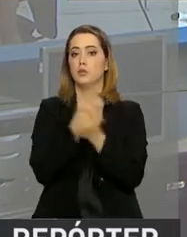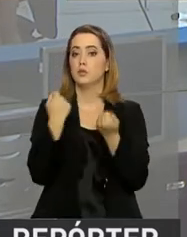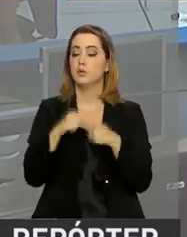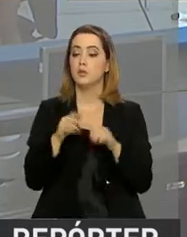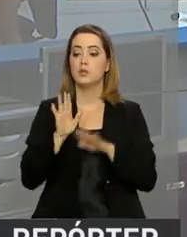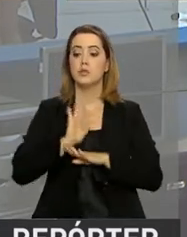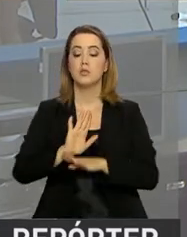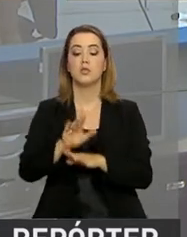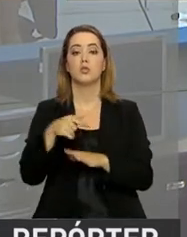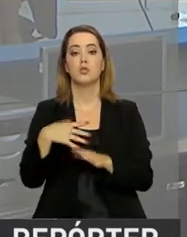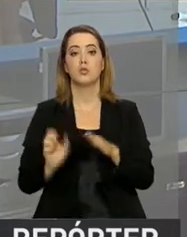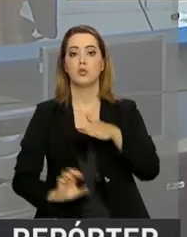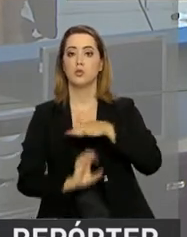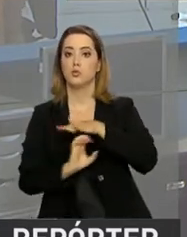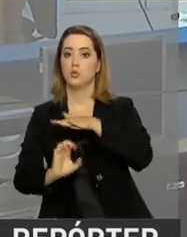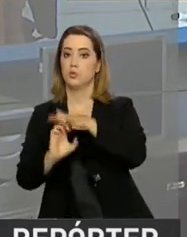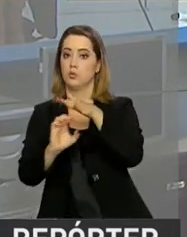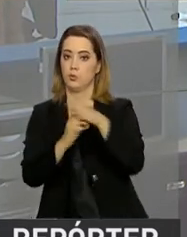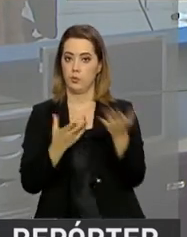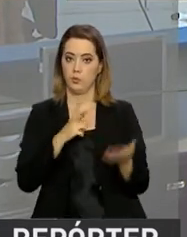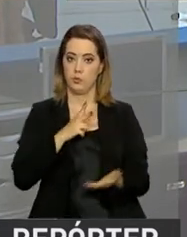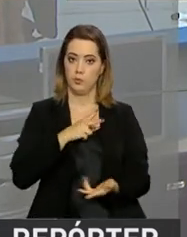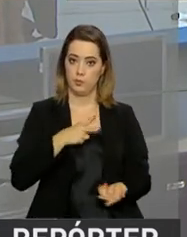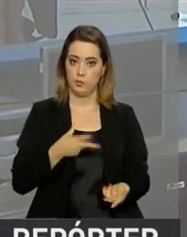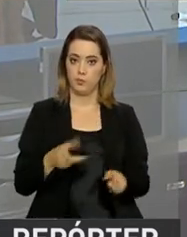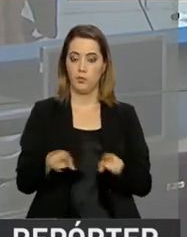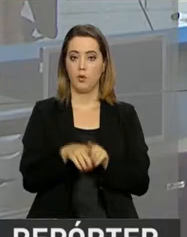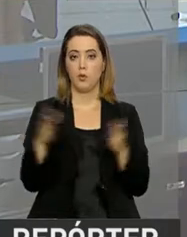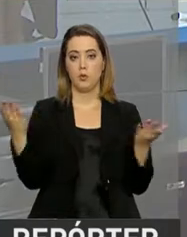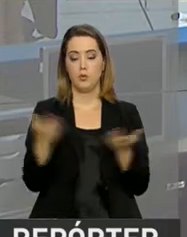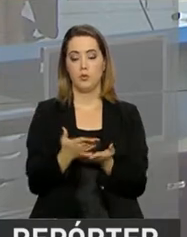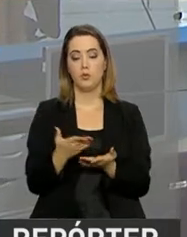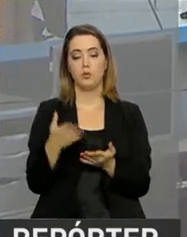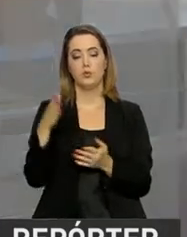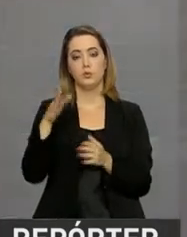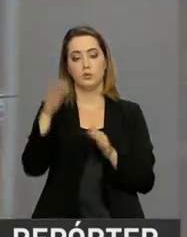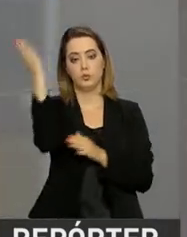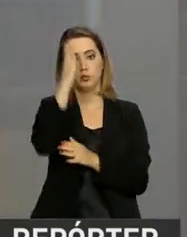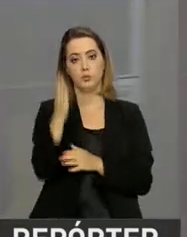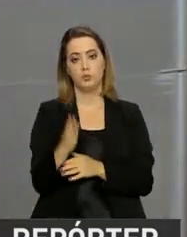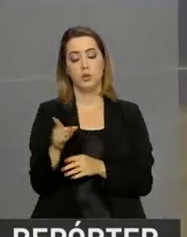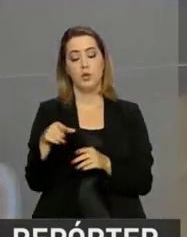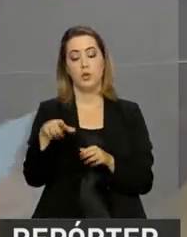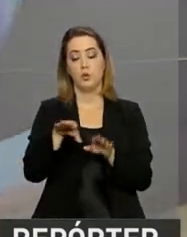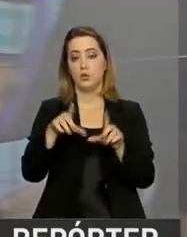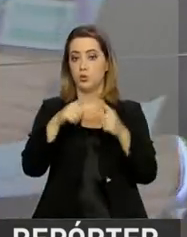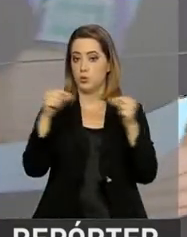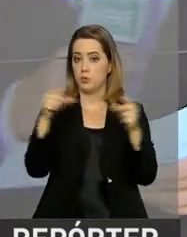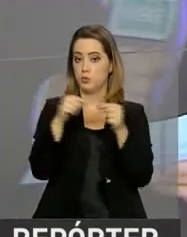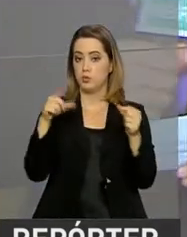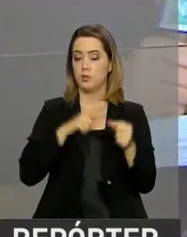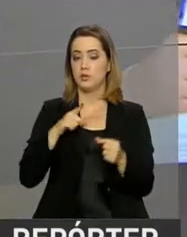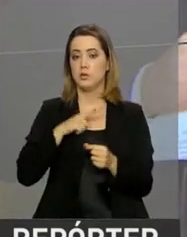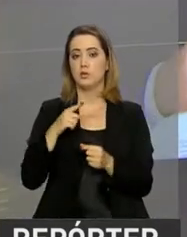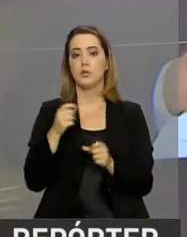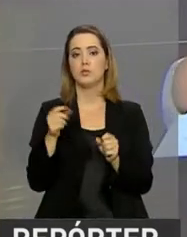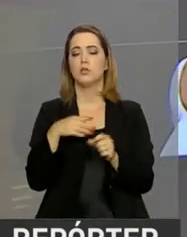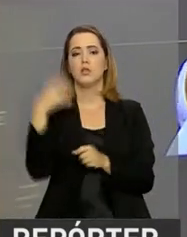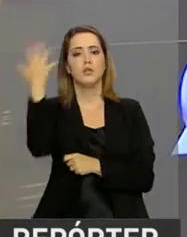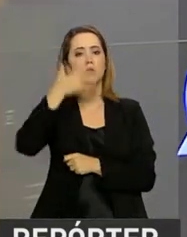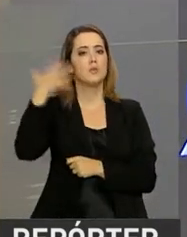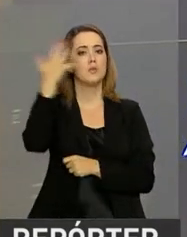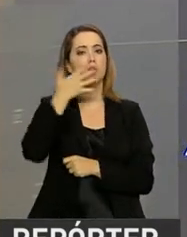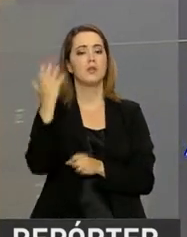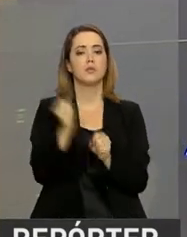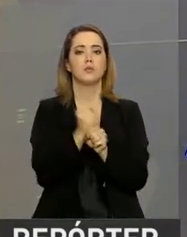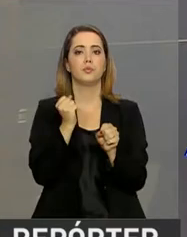privado. Ele participou em Brasília de um seminário sobre infraestrutura. Então vamos conversar com o repórter Ney Pereira, que traz para a gente, Ney, que já está aqui na